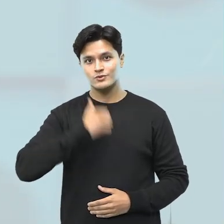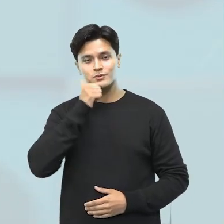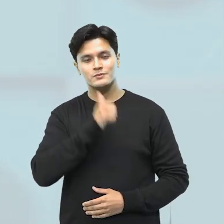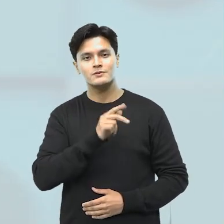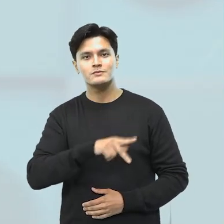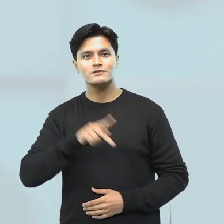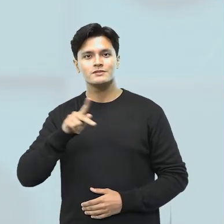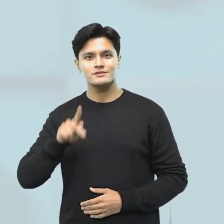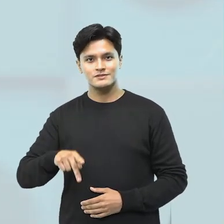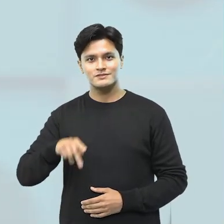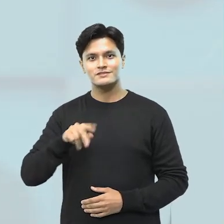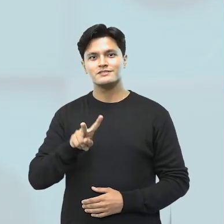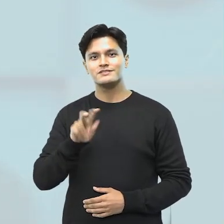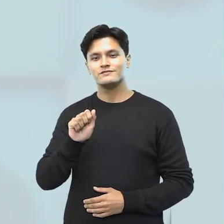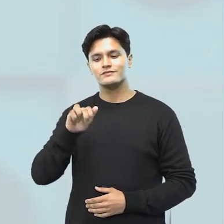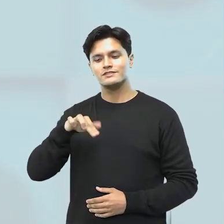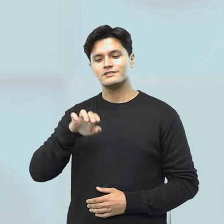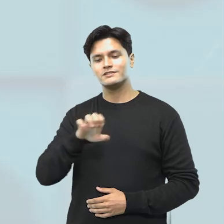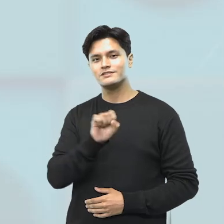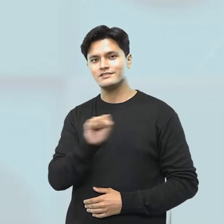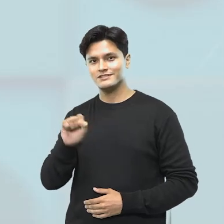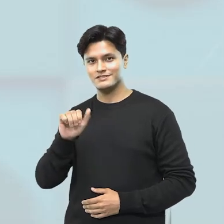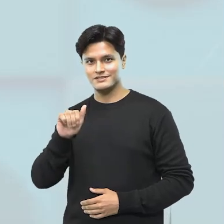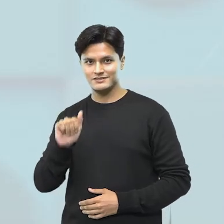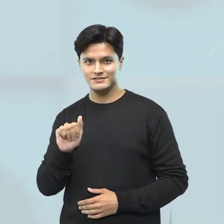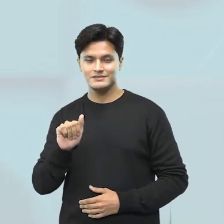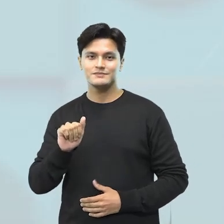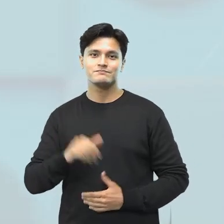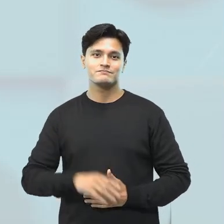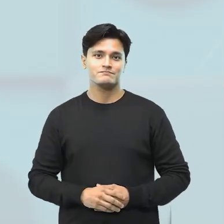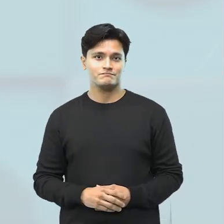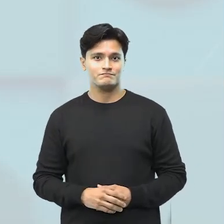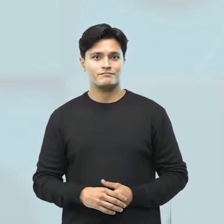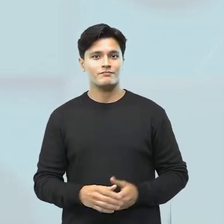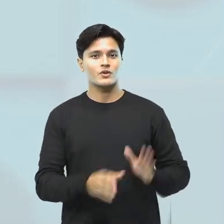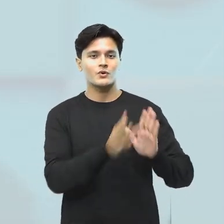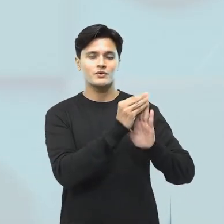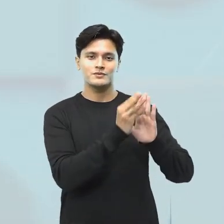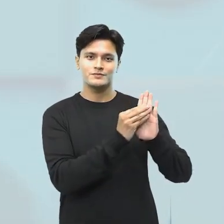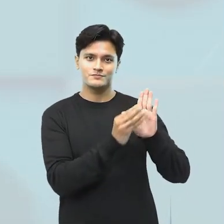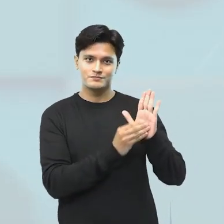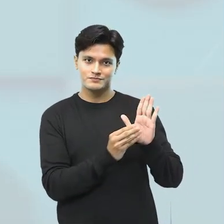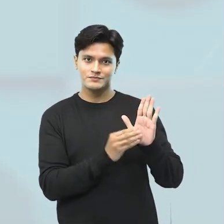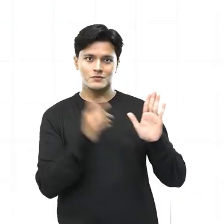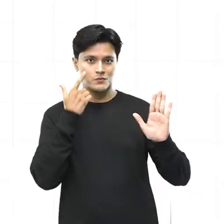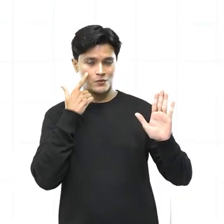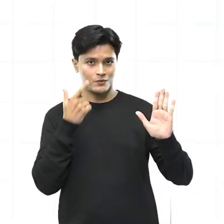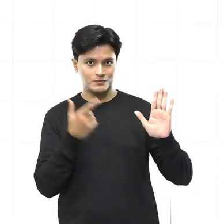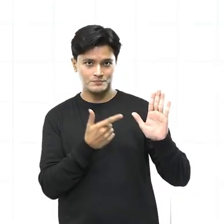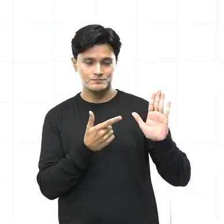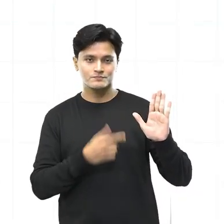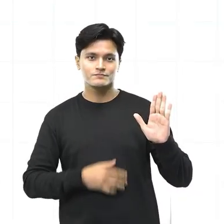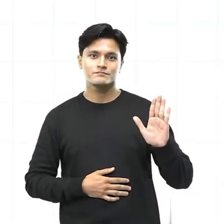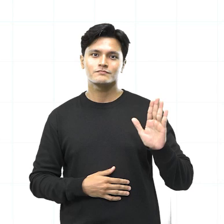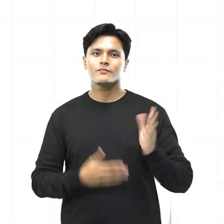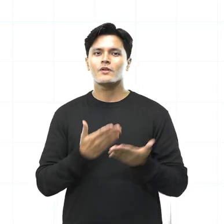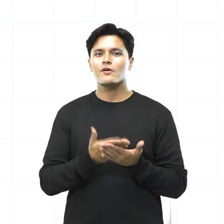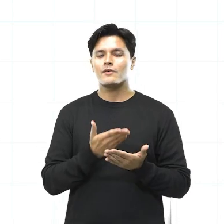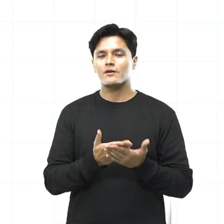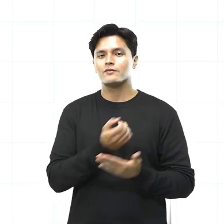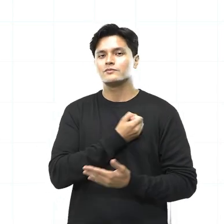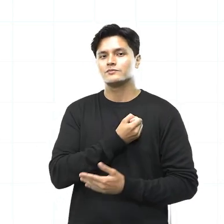a professora Vanessa Mafra. Vamos verificar o nosso conteúdo? A aula de